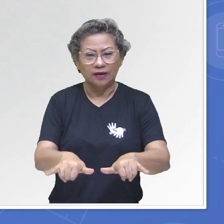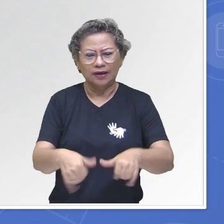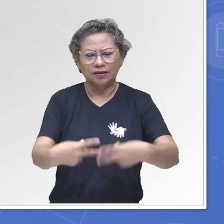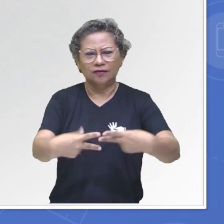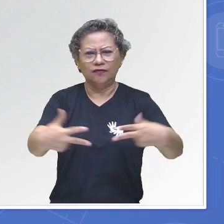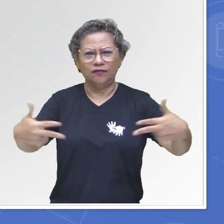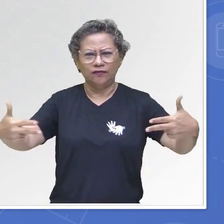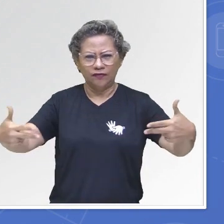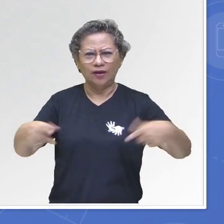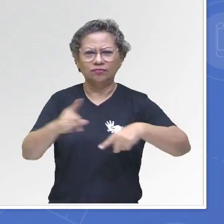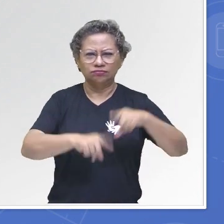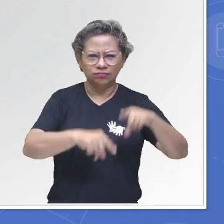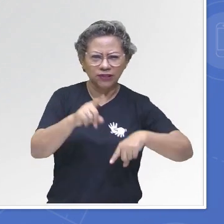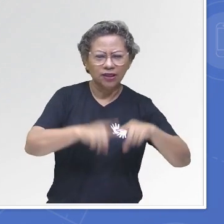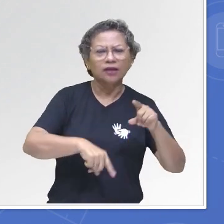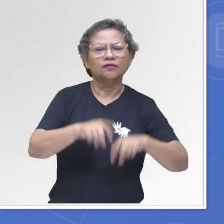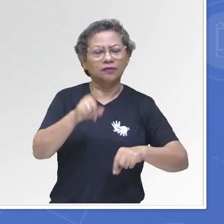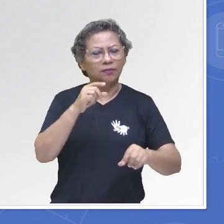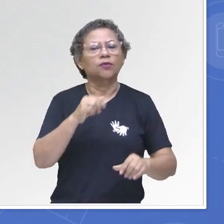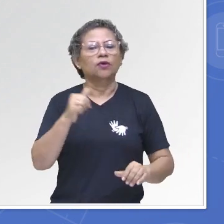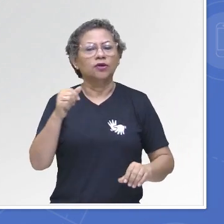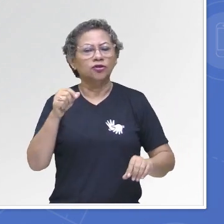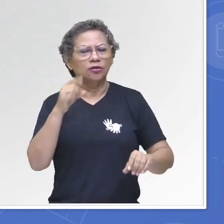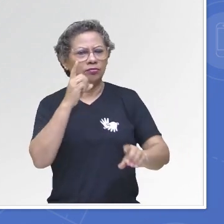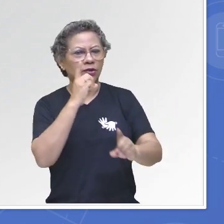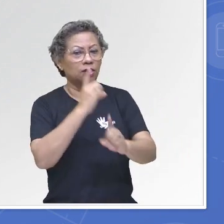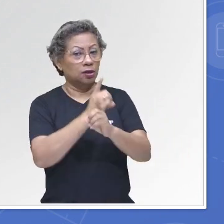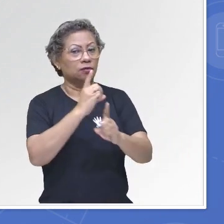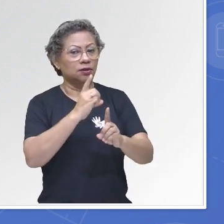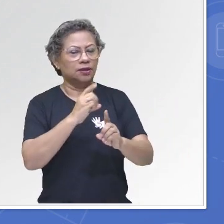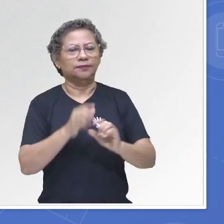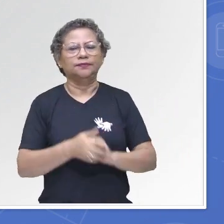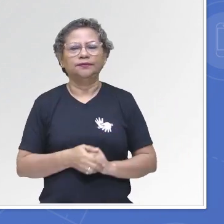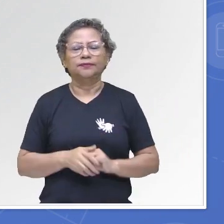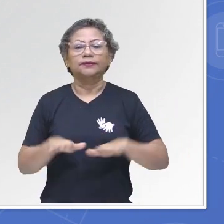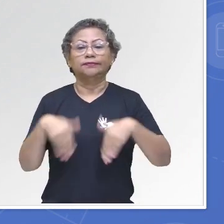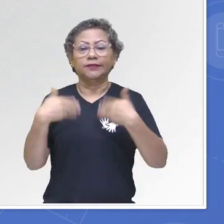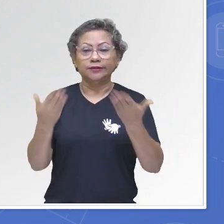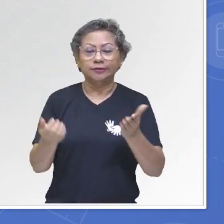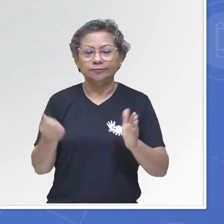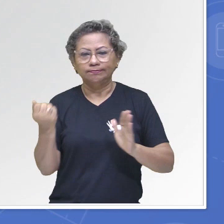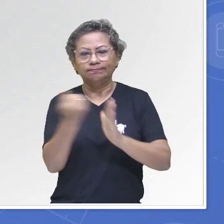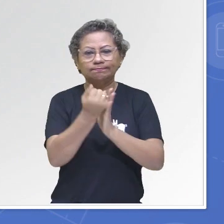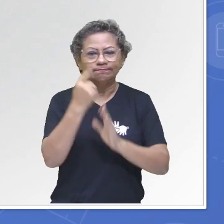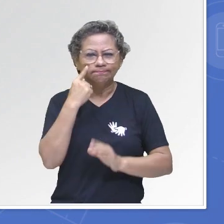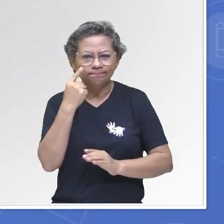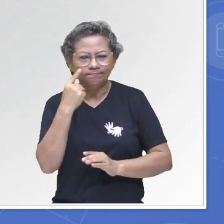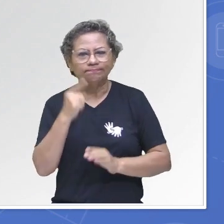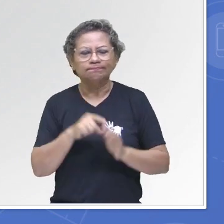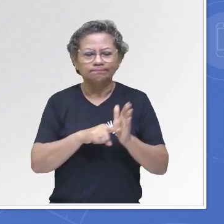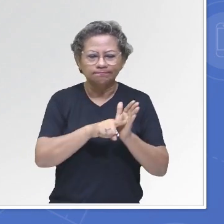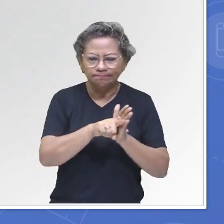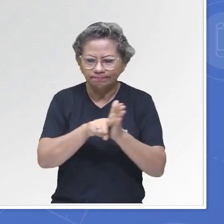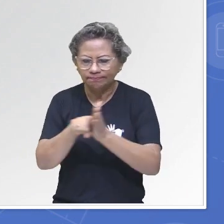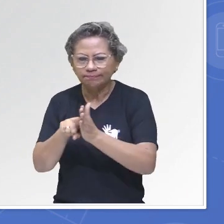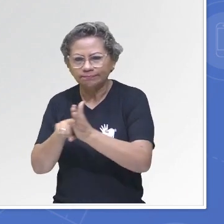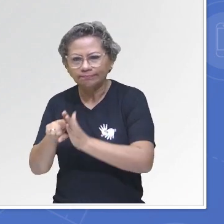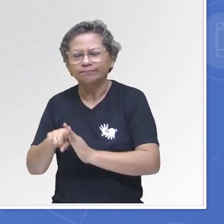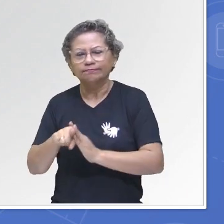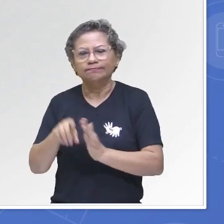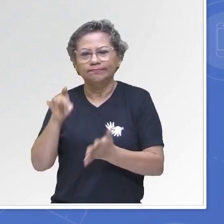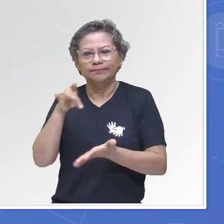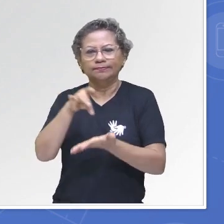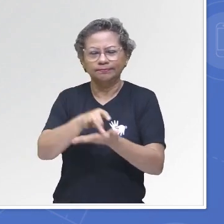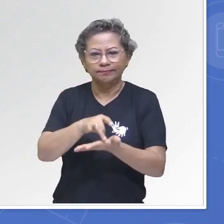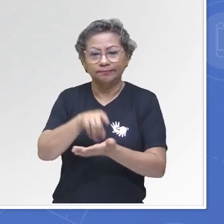lá, você pode encontrar esse selo. Esse órgão tem a função de verificar se esses produtos estão